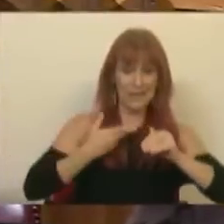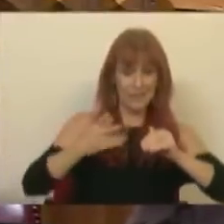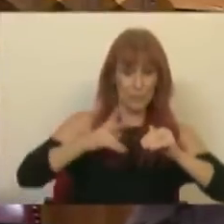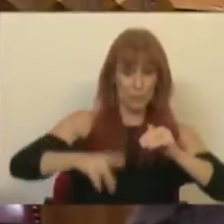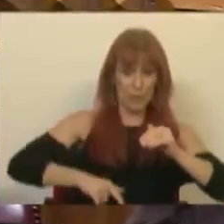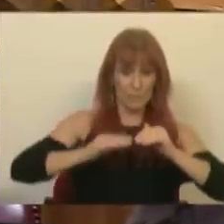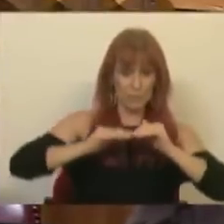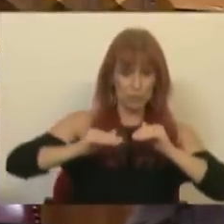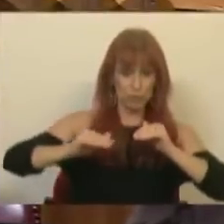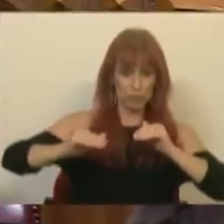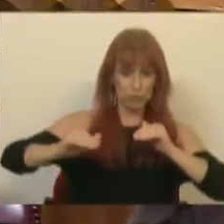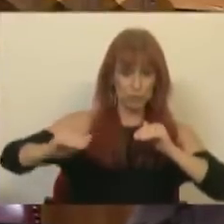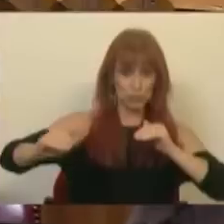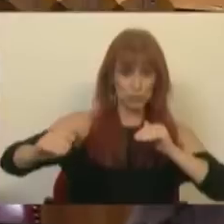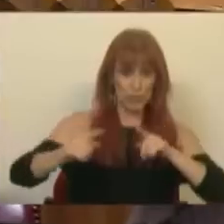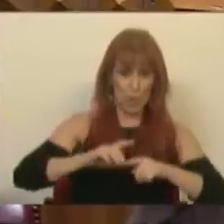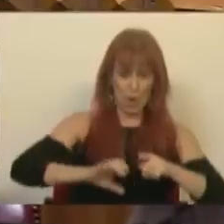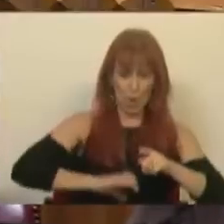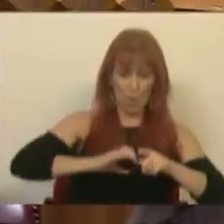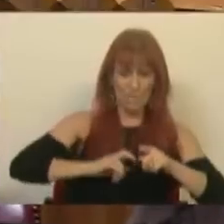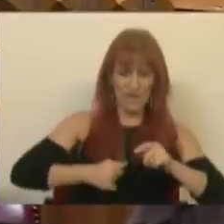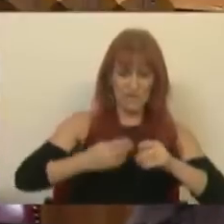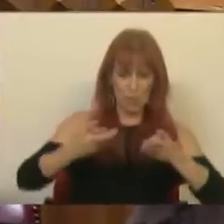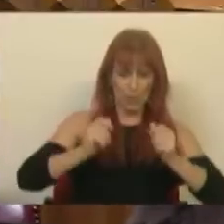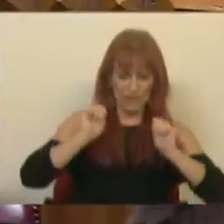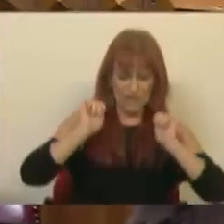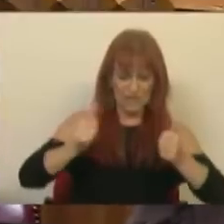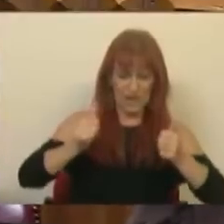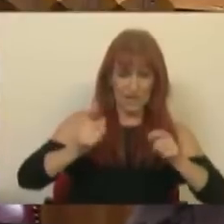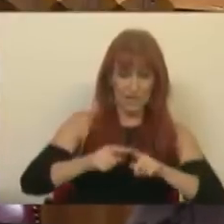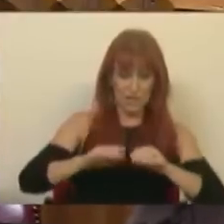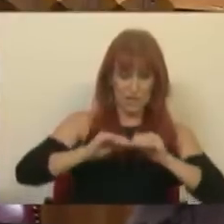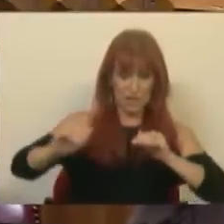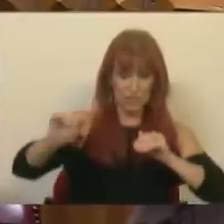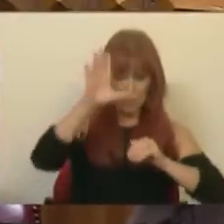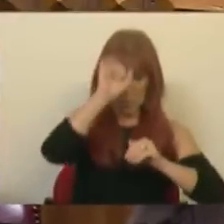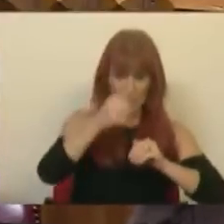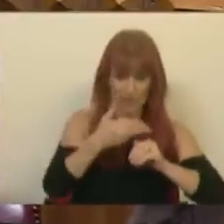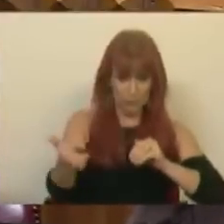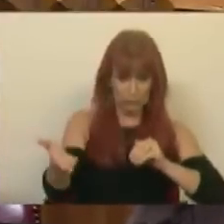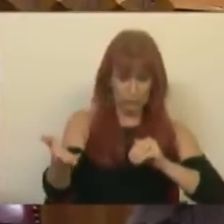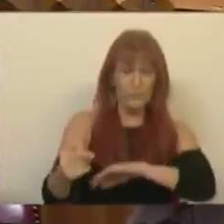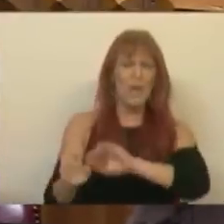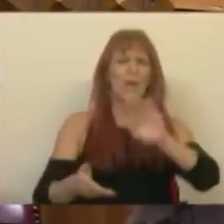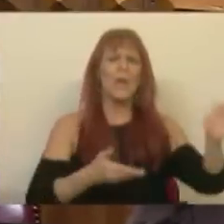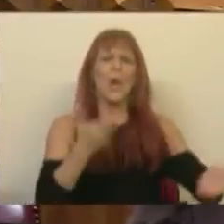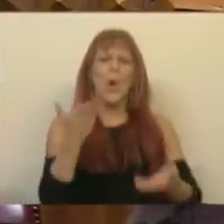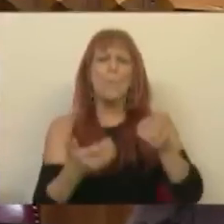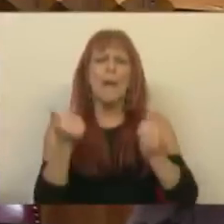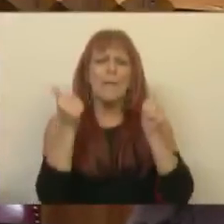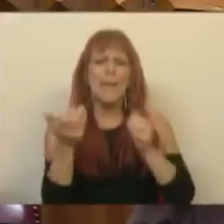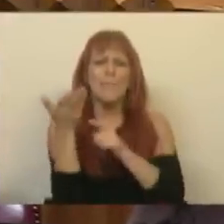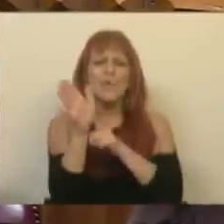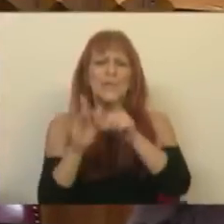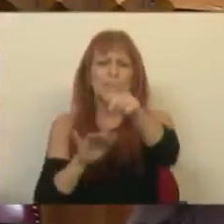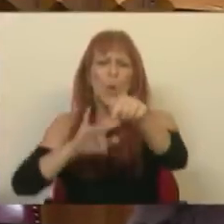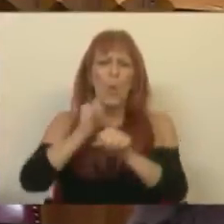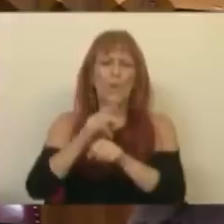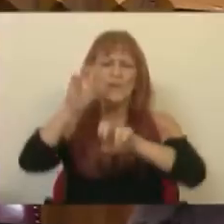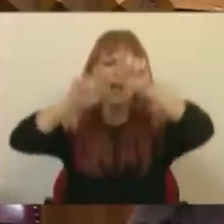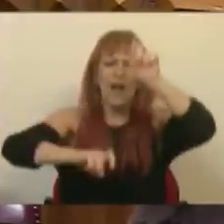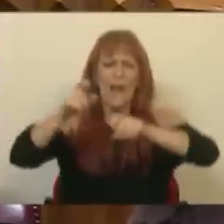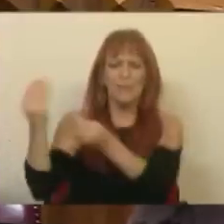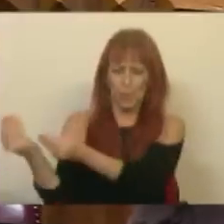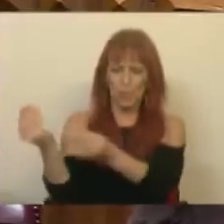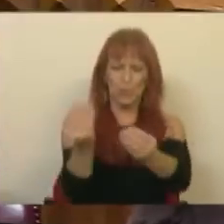portuguesa está estável com a confiança nas contas certas e na estabilidade do governo compara bem por exemplo com outro gráfico